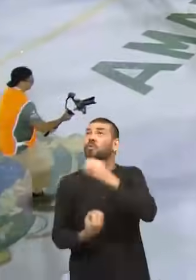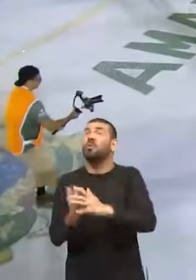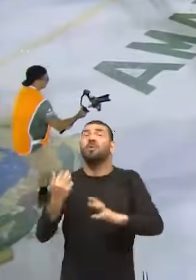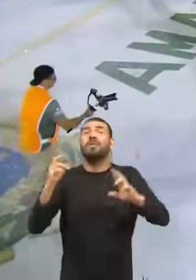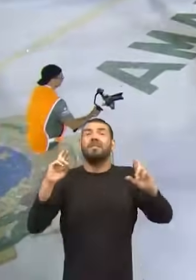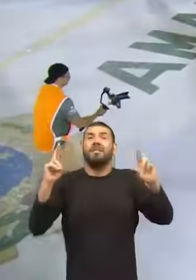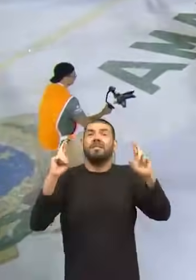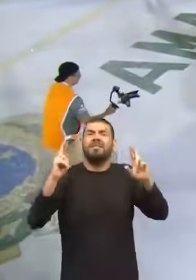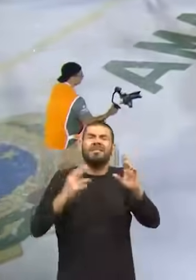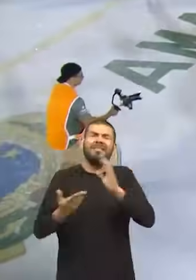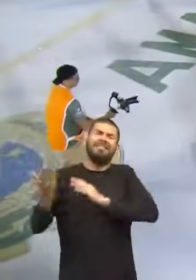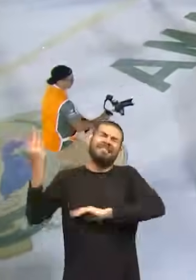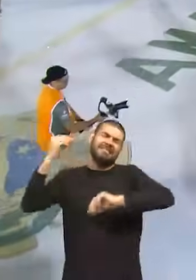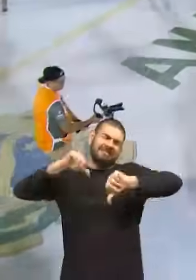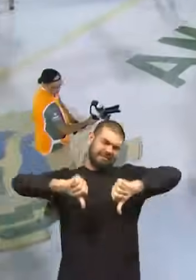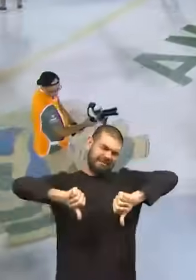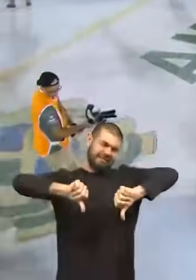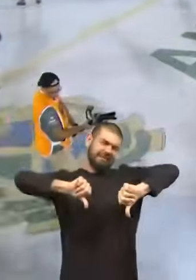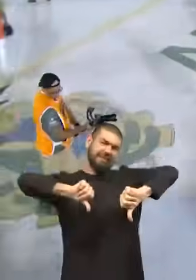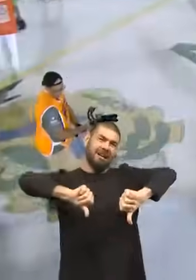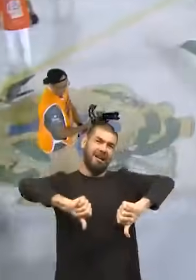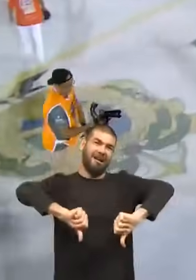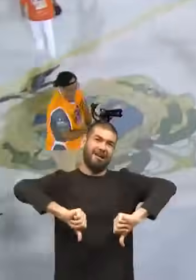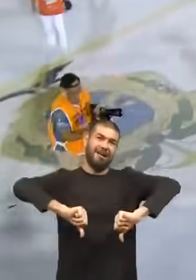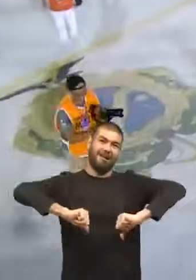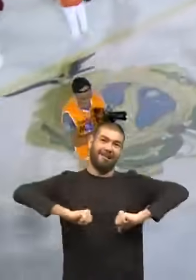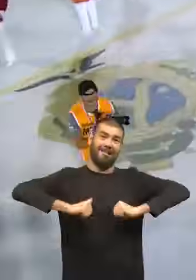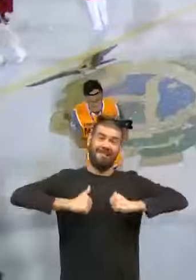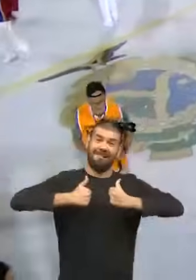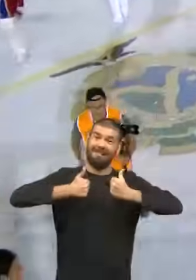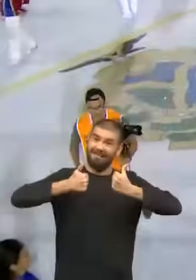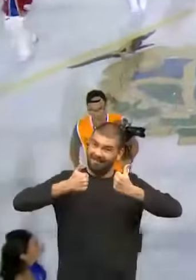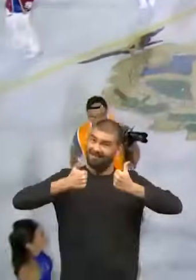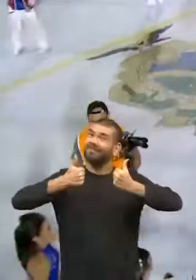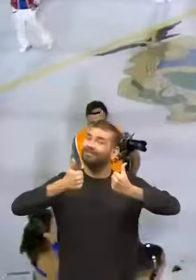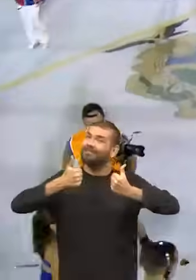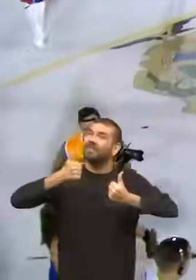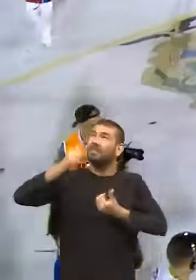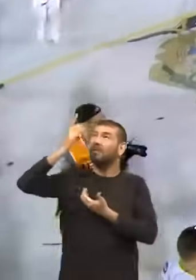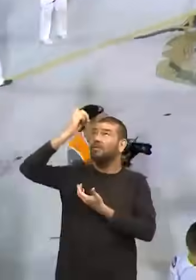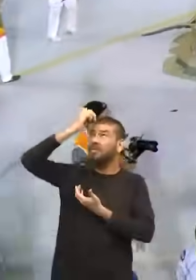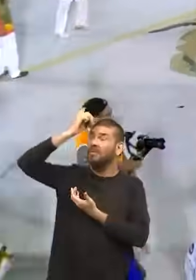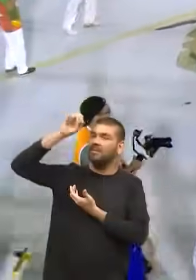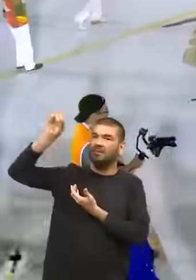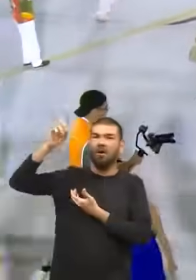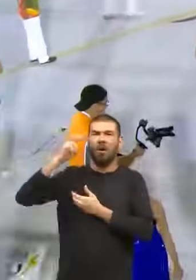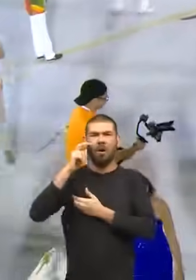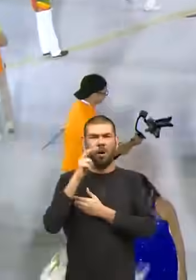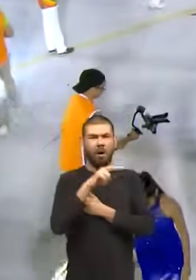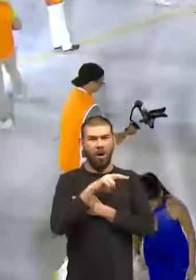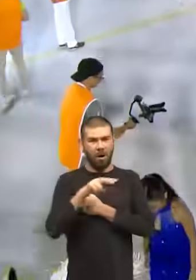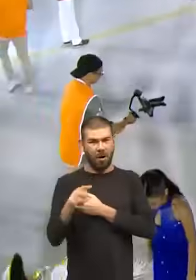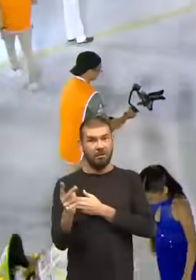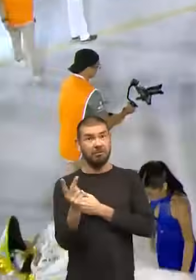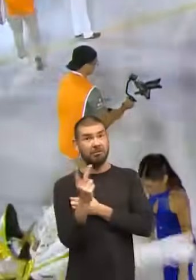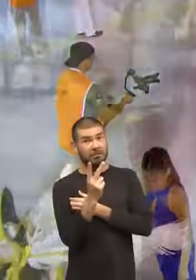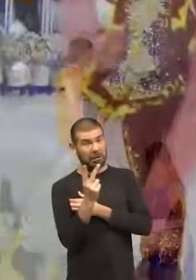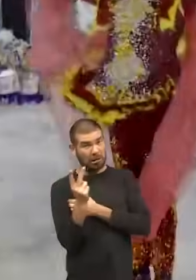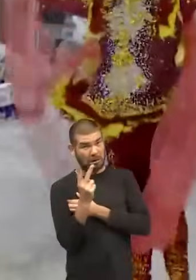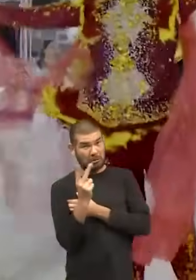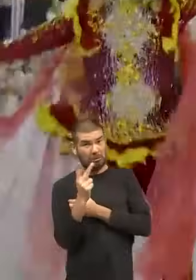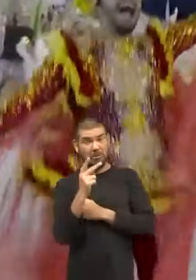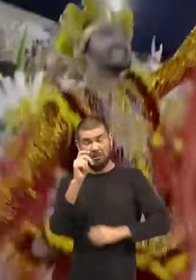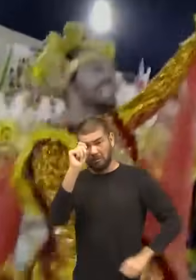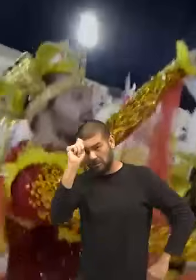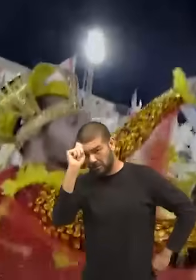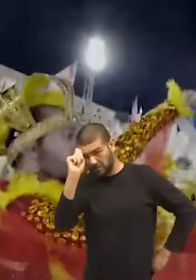A esperança, depois da tempestade, veio o amor. É dom de Deus, é dom de Deus. Vem chegando então, segundo casal, Mestre Sala